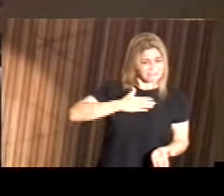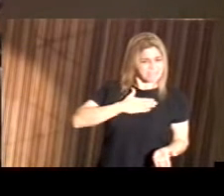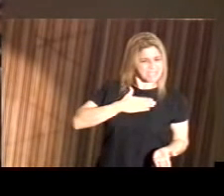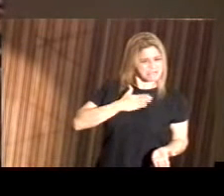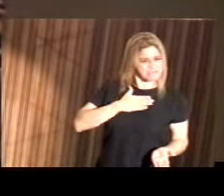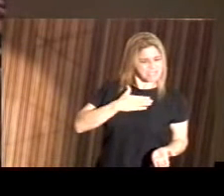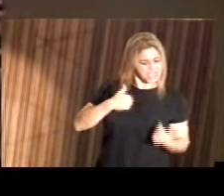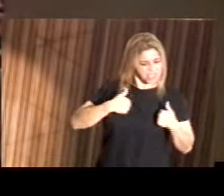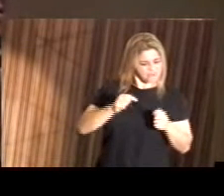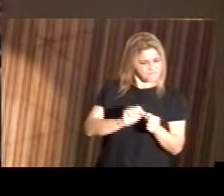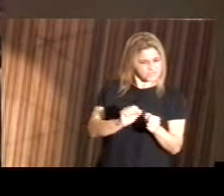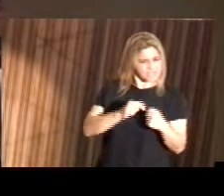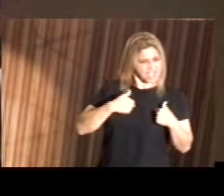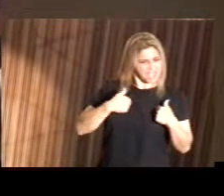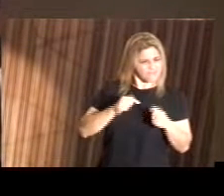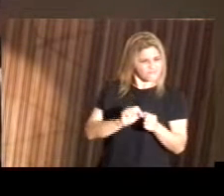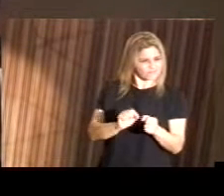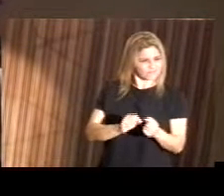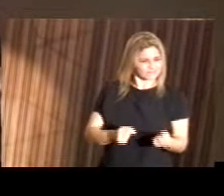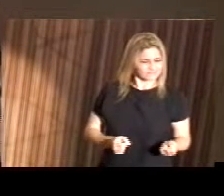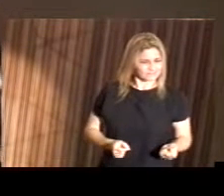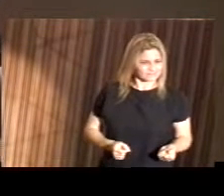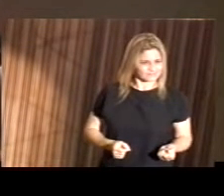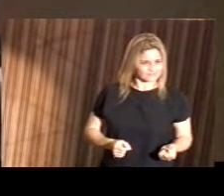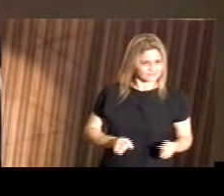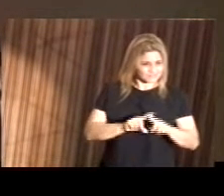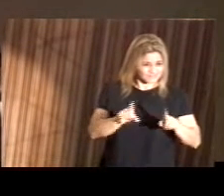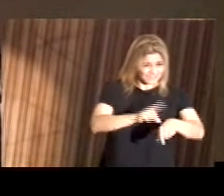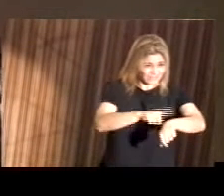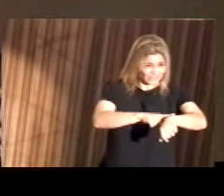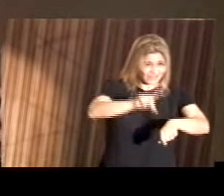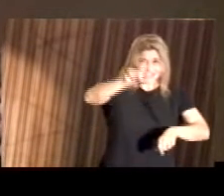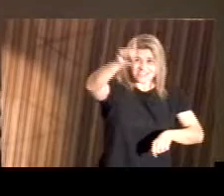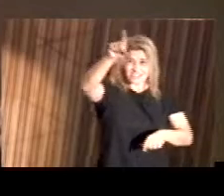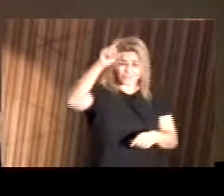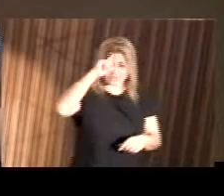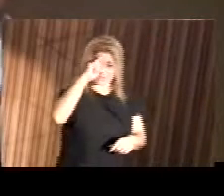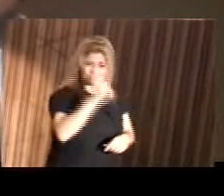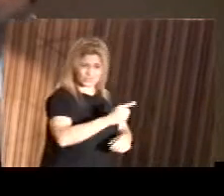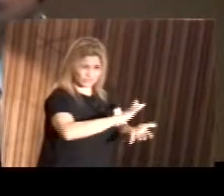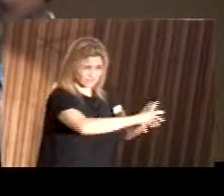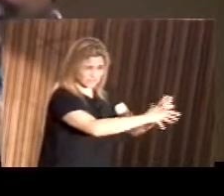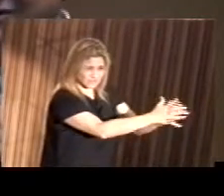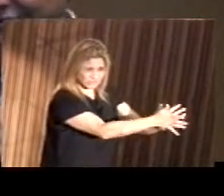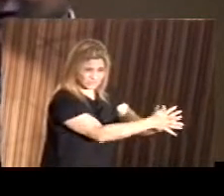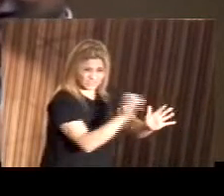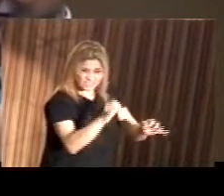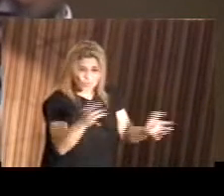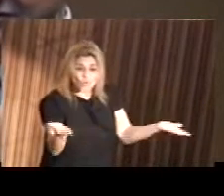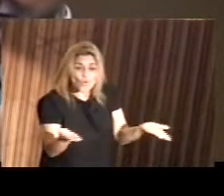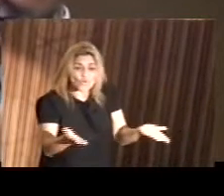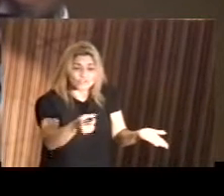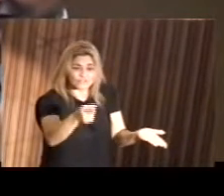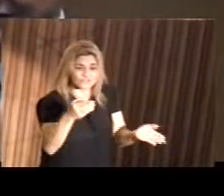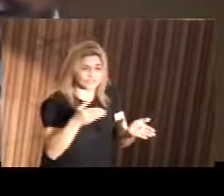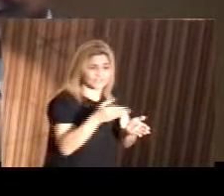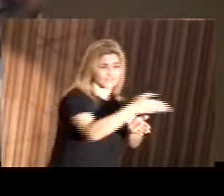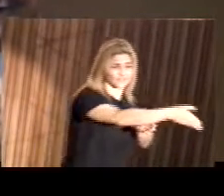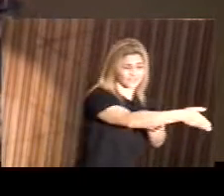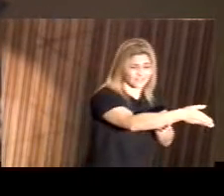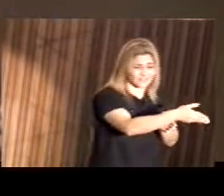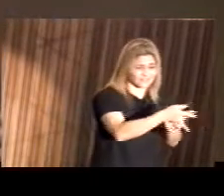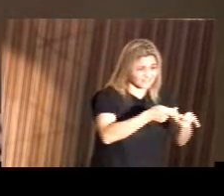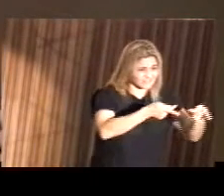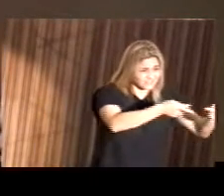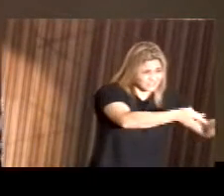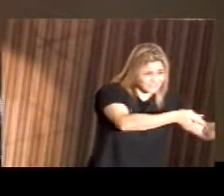Porque na hora que Deus mandou a destruição sobre aquele vale, se você for hoje naquele vale onde existiam essas